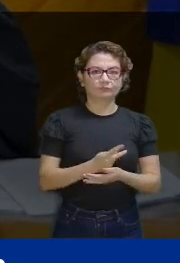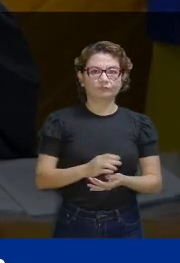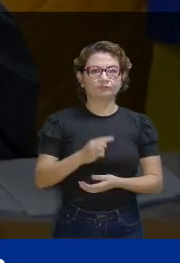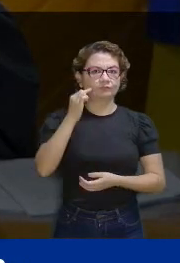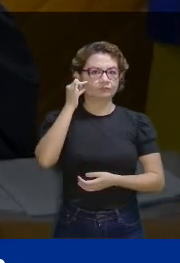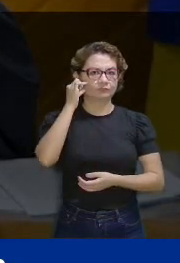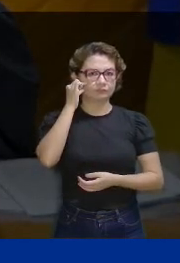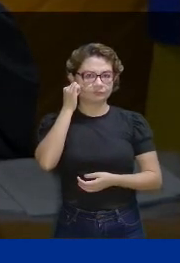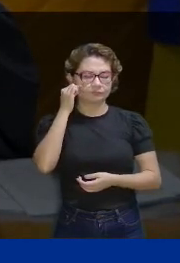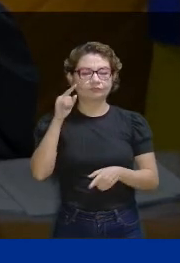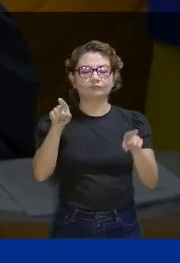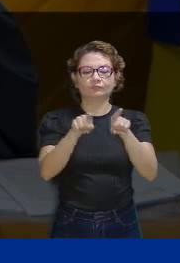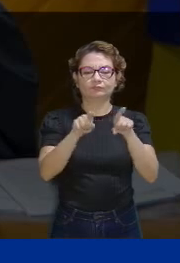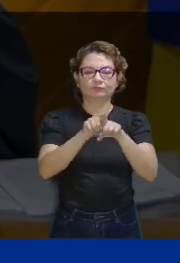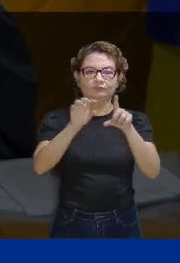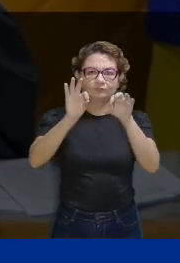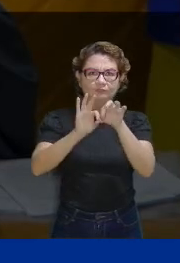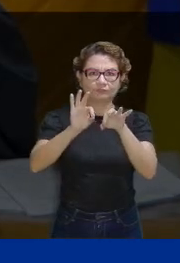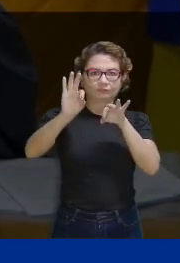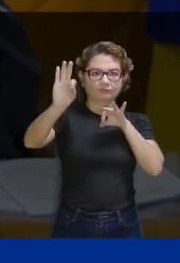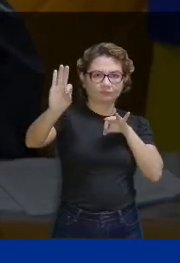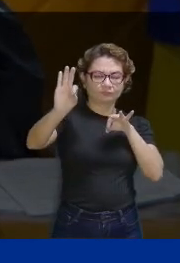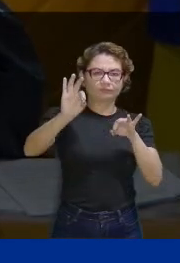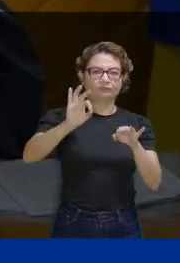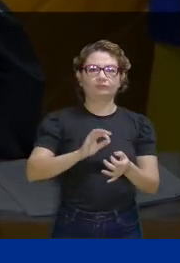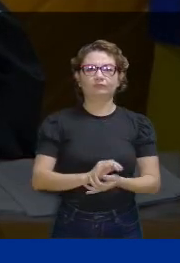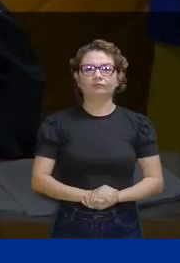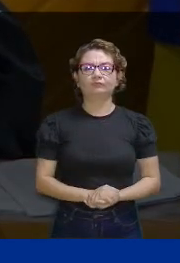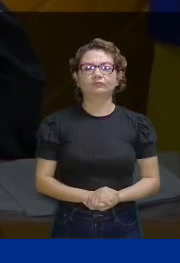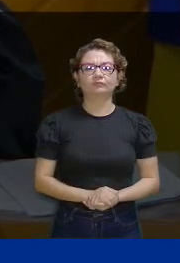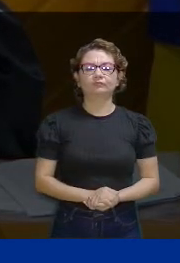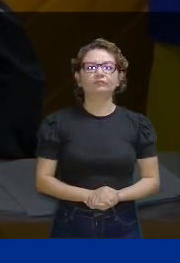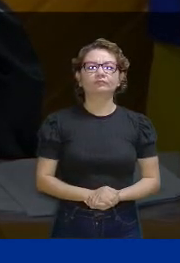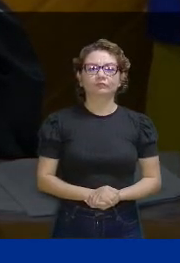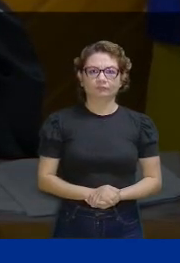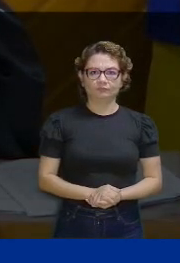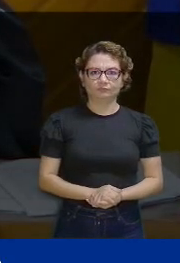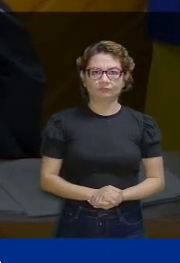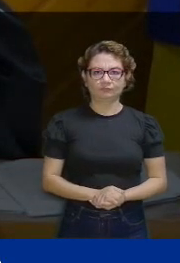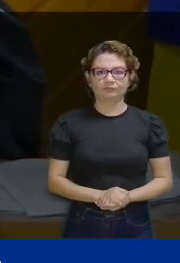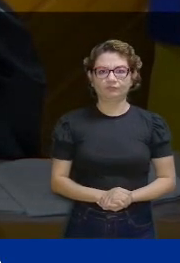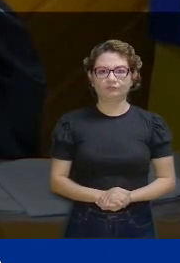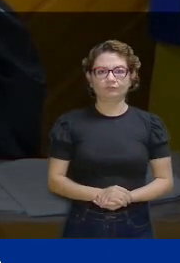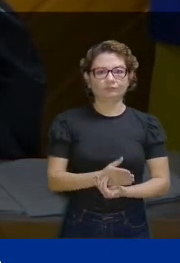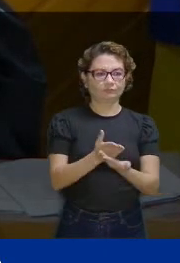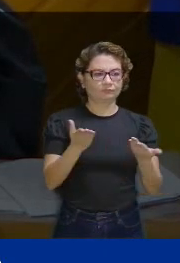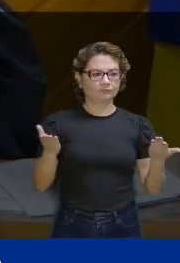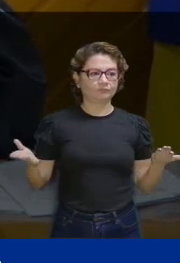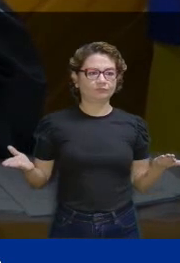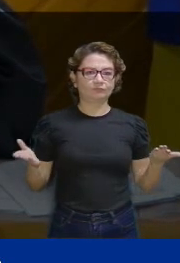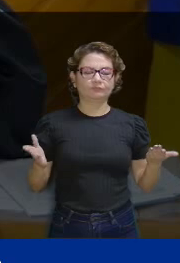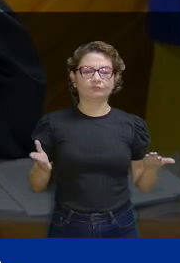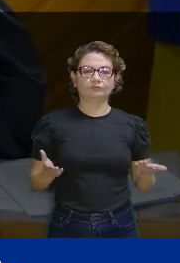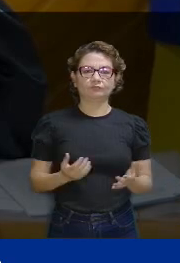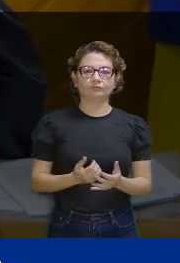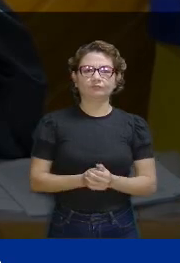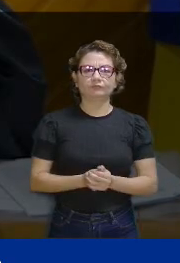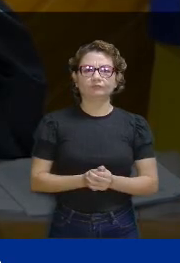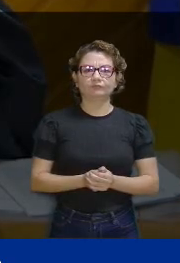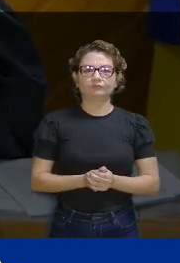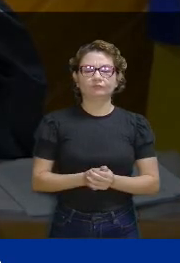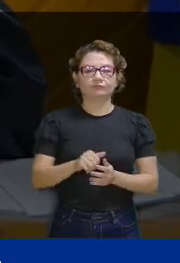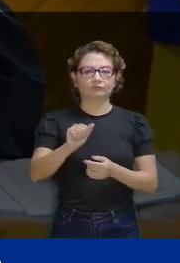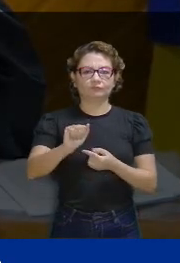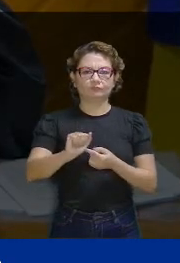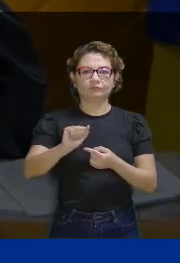do TRE, direito inferior, janela de livros de intérprete. Por videoconferência. Submeto a apreciação aos luz